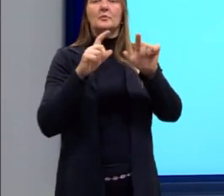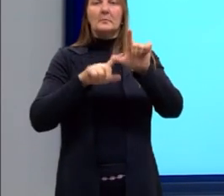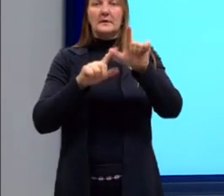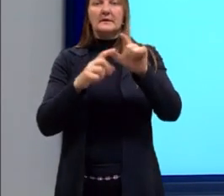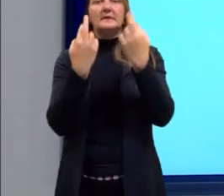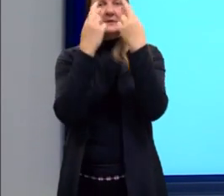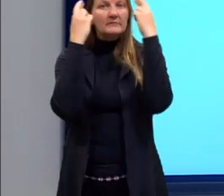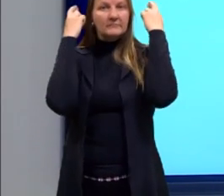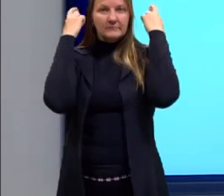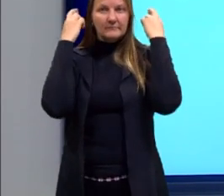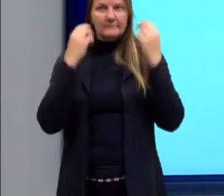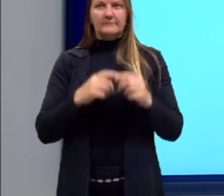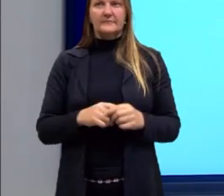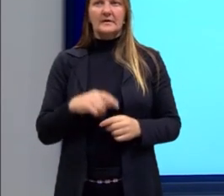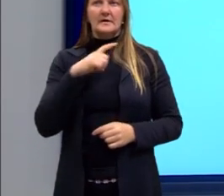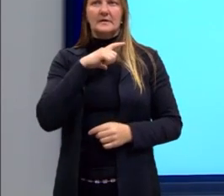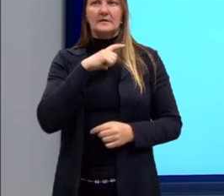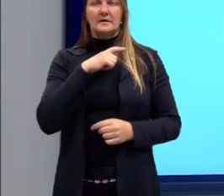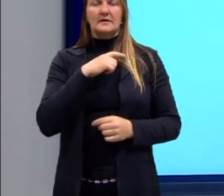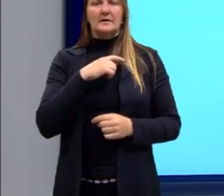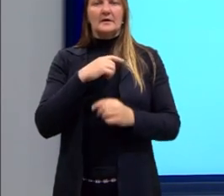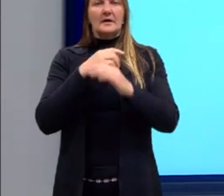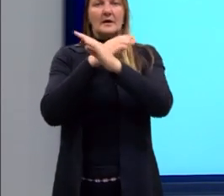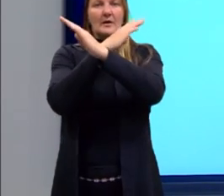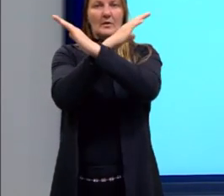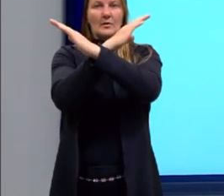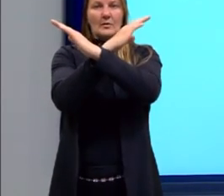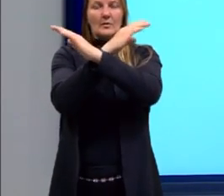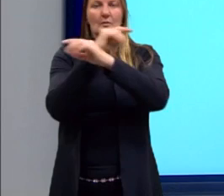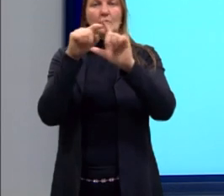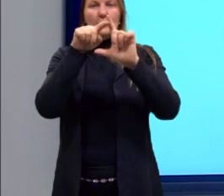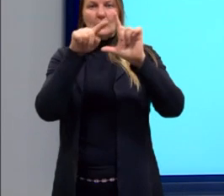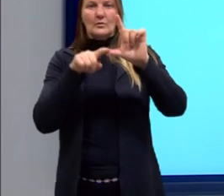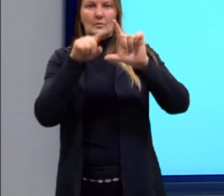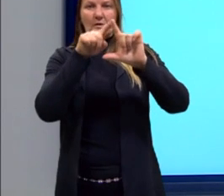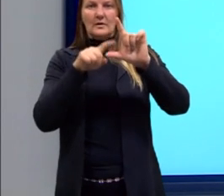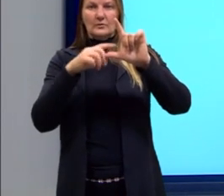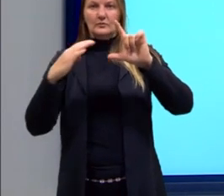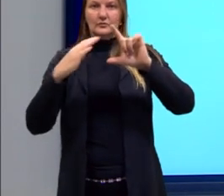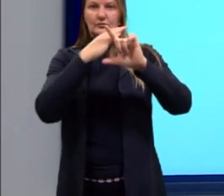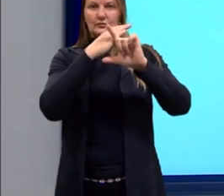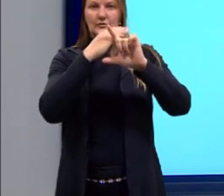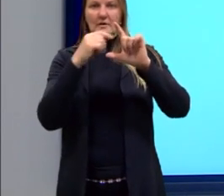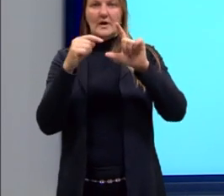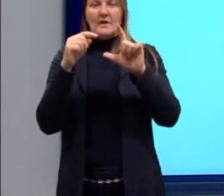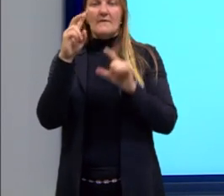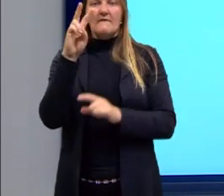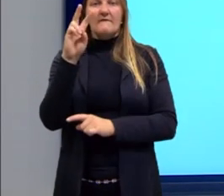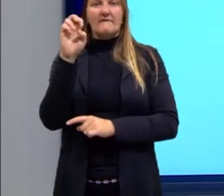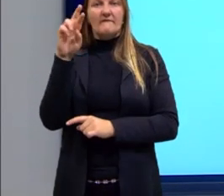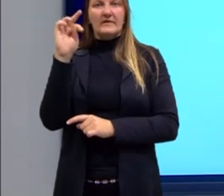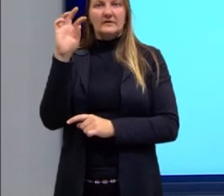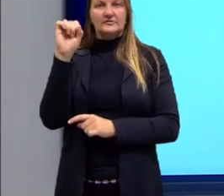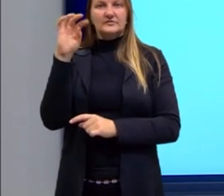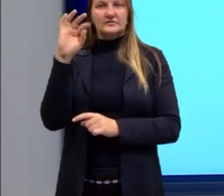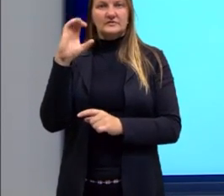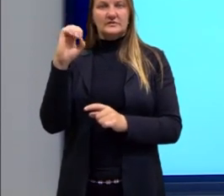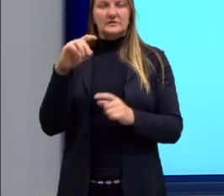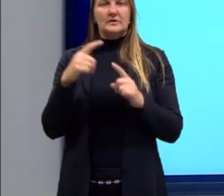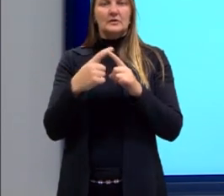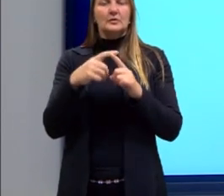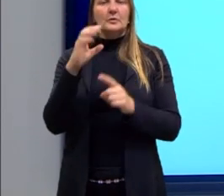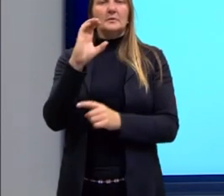né quando nós temos ângulos opostos pelo vértice nós definimos que estes ângulos são